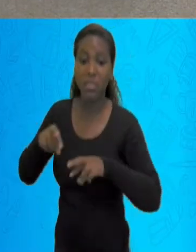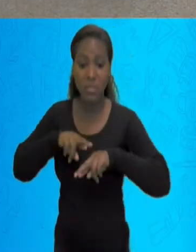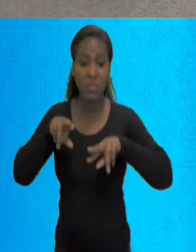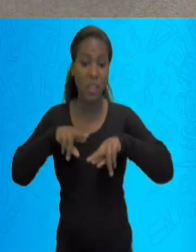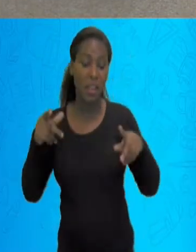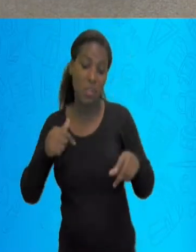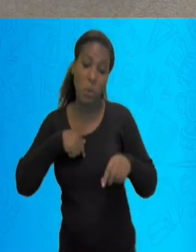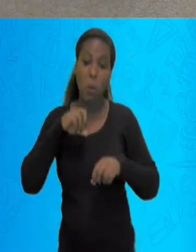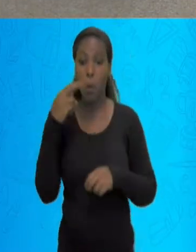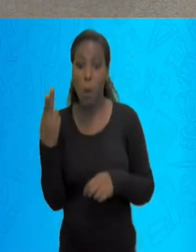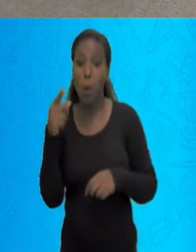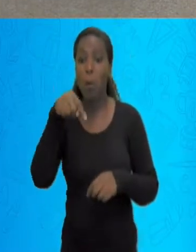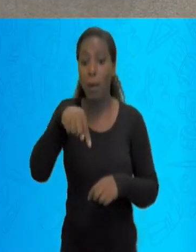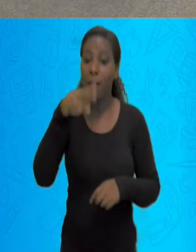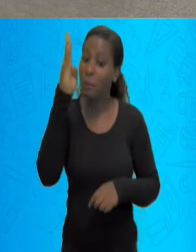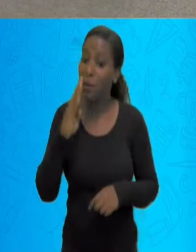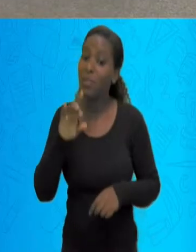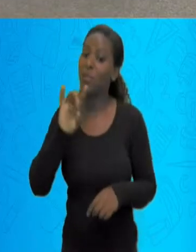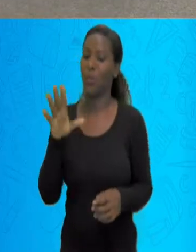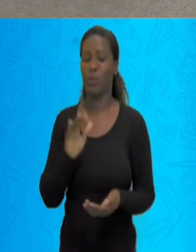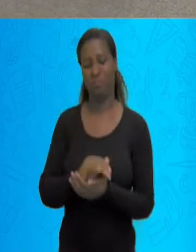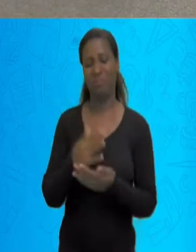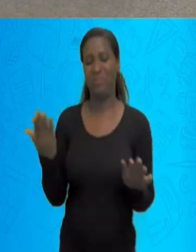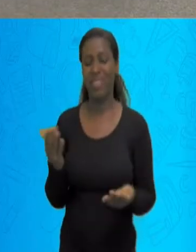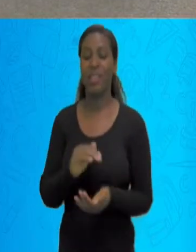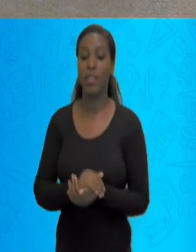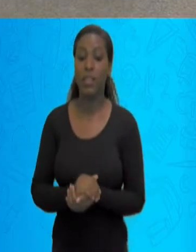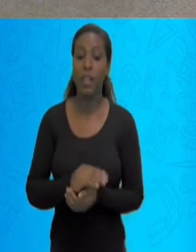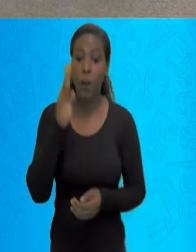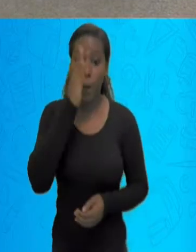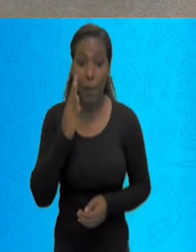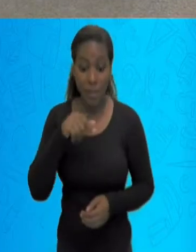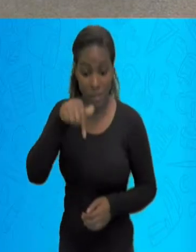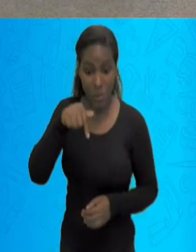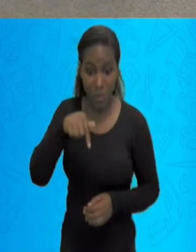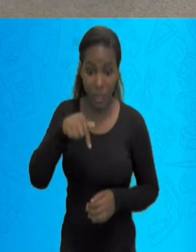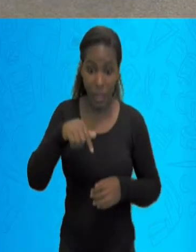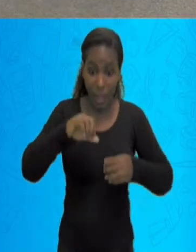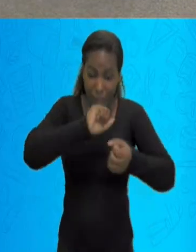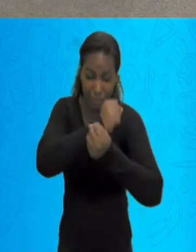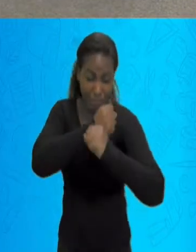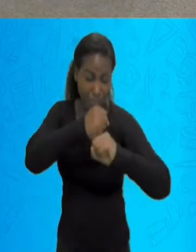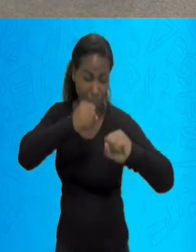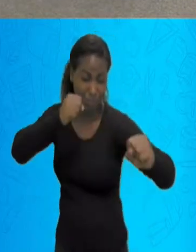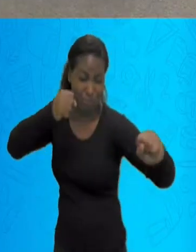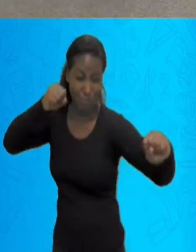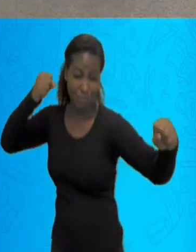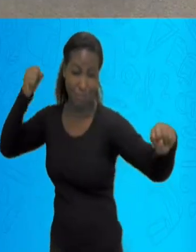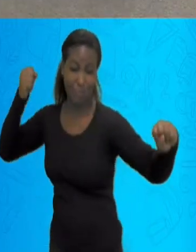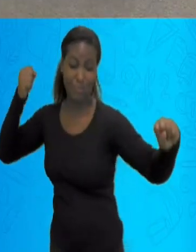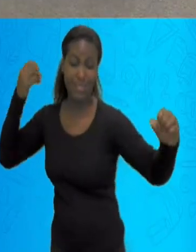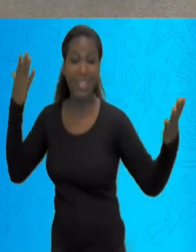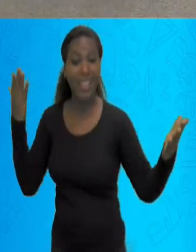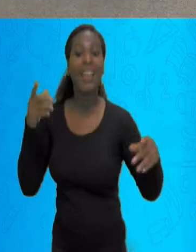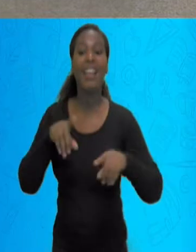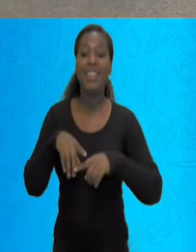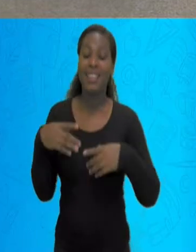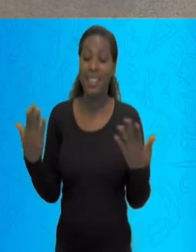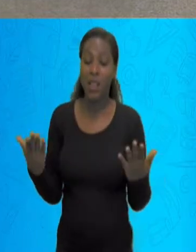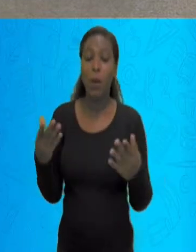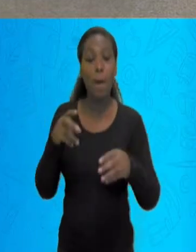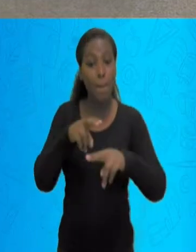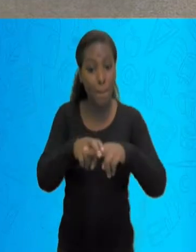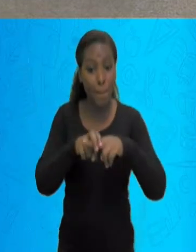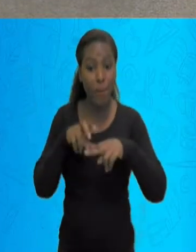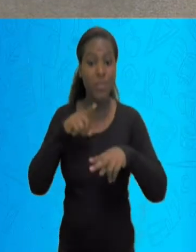muito grande. E devido a isso, possui uma enorme variedade cultural, muitas partes do Brasil,